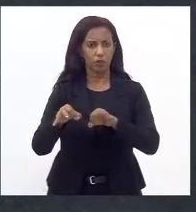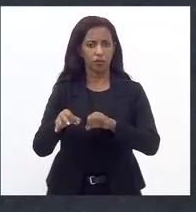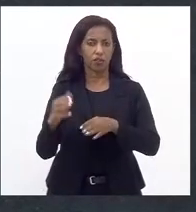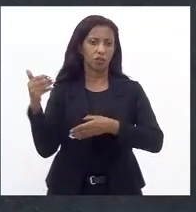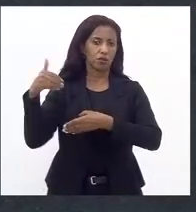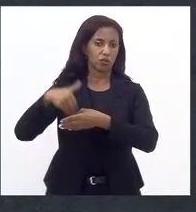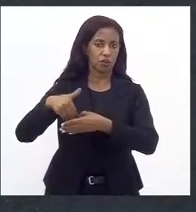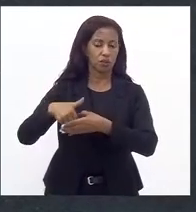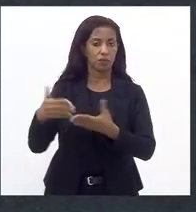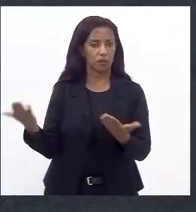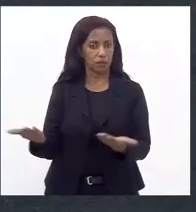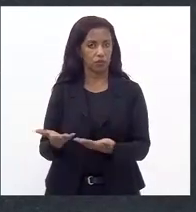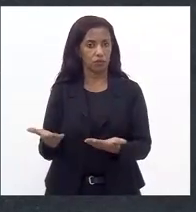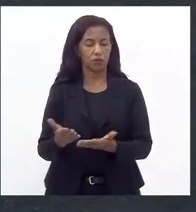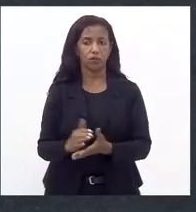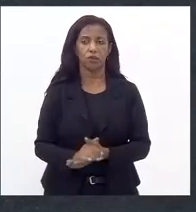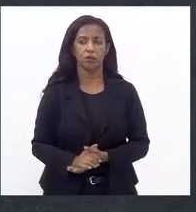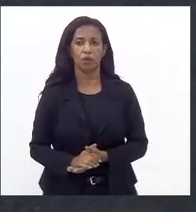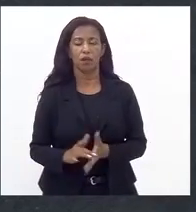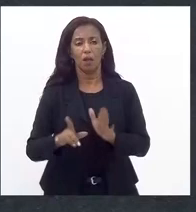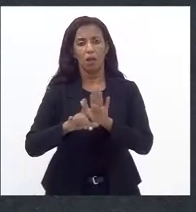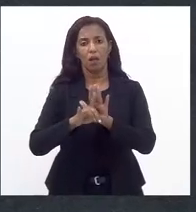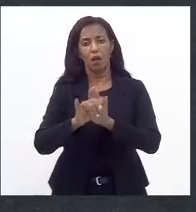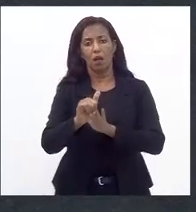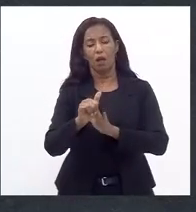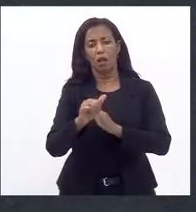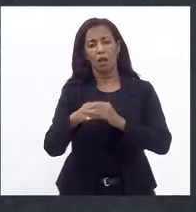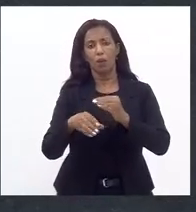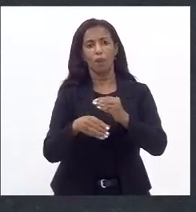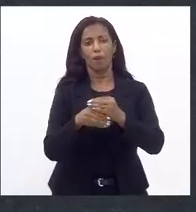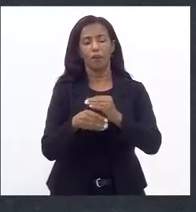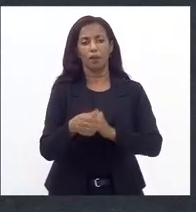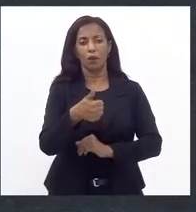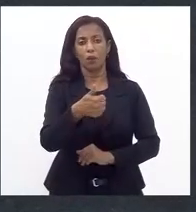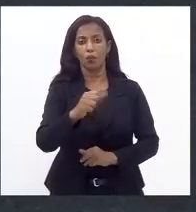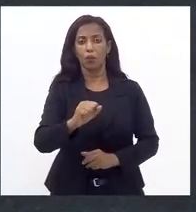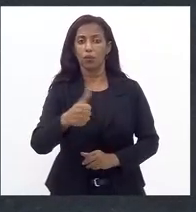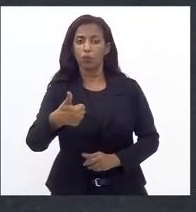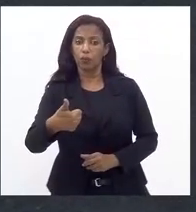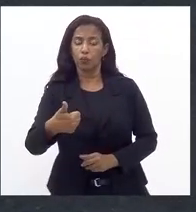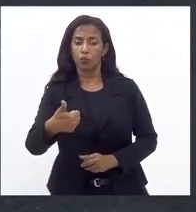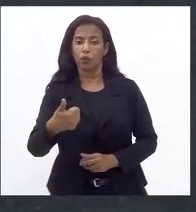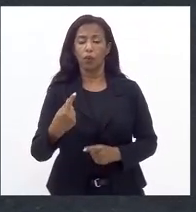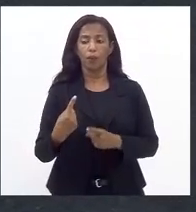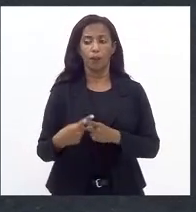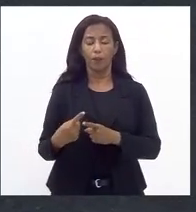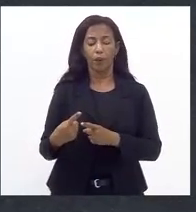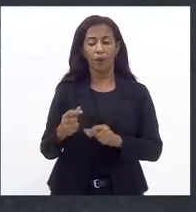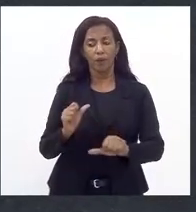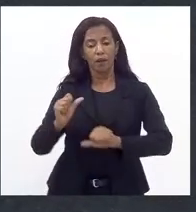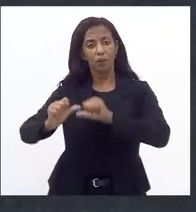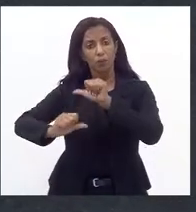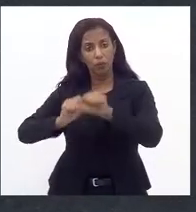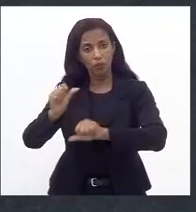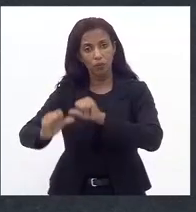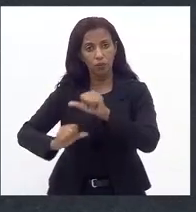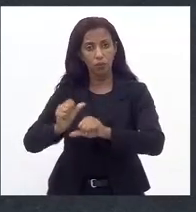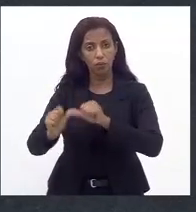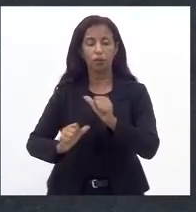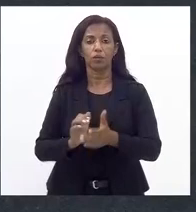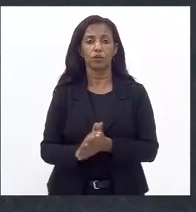vê tinha que ter votado hoje a lei complementar 118 um porque ela modificou